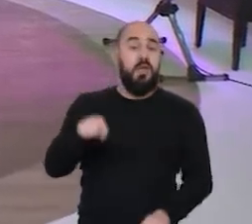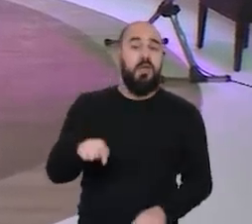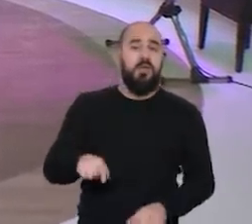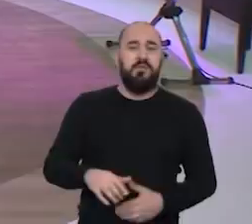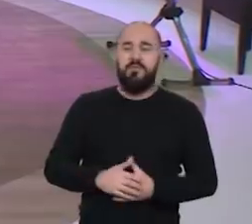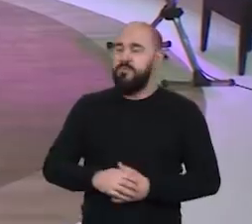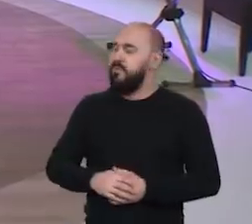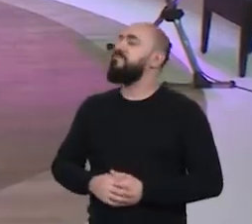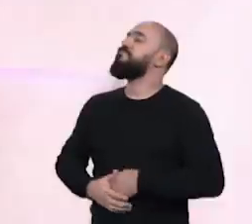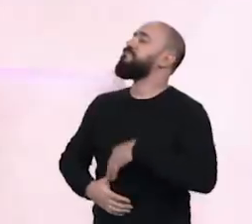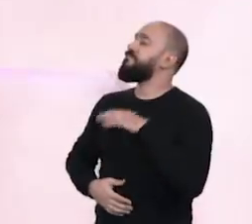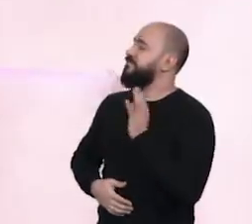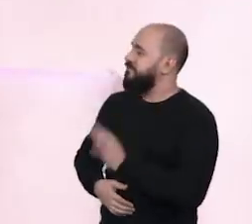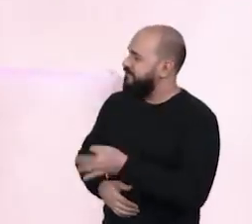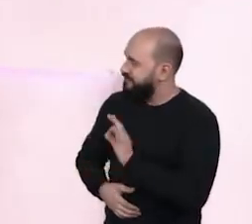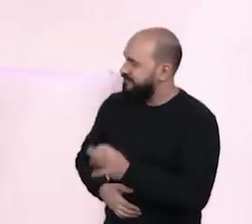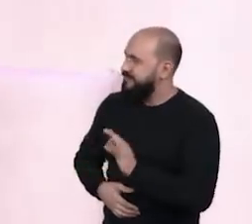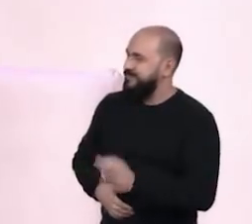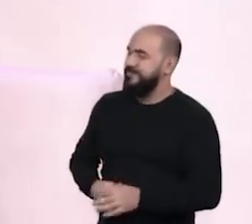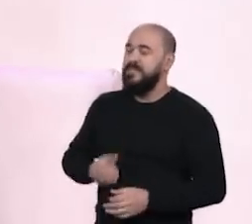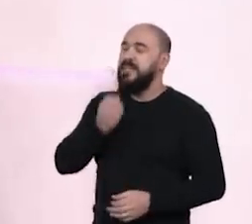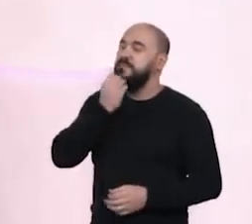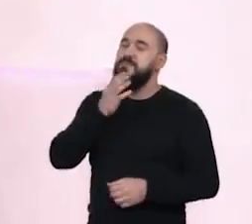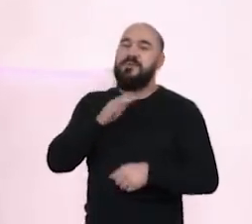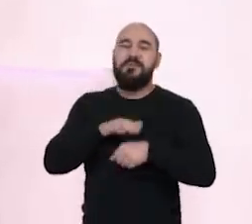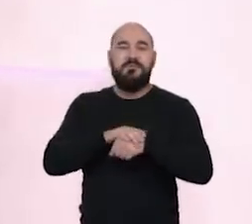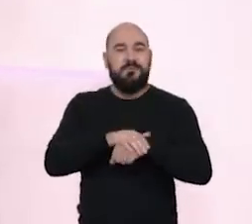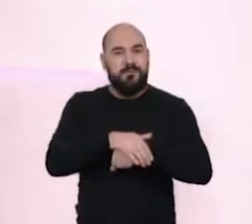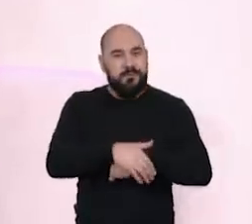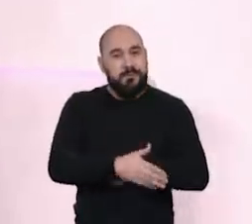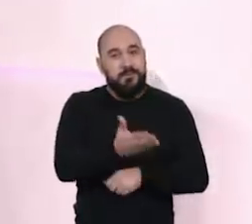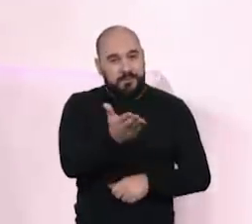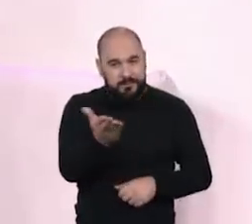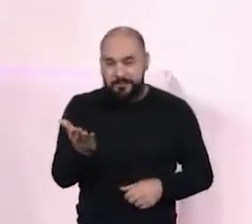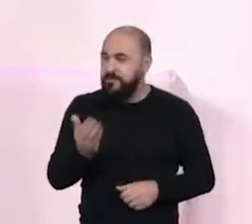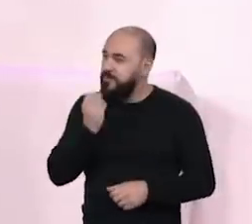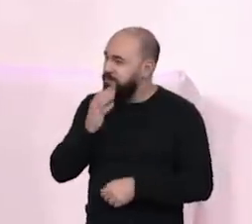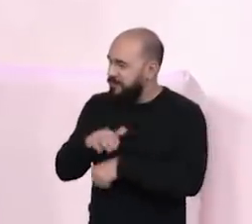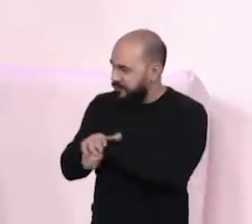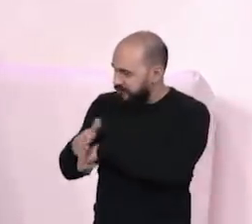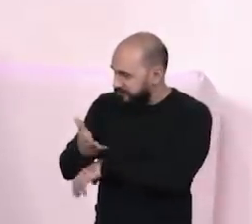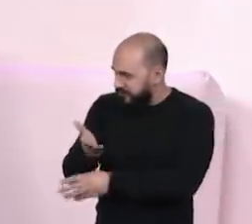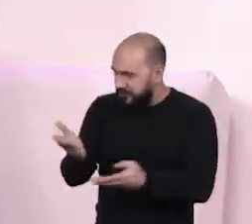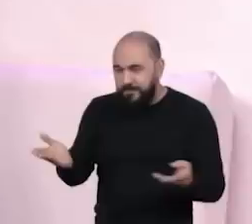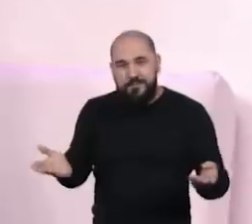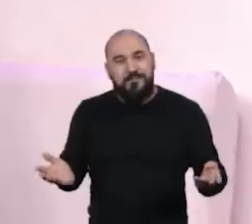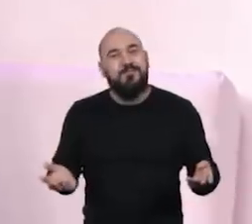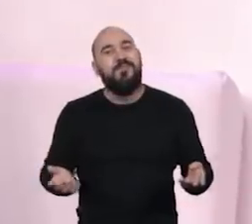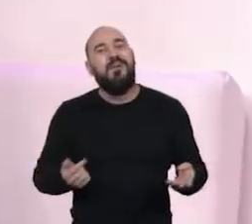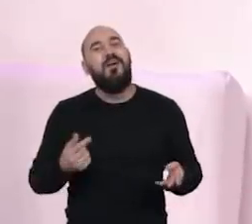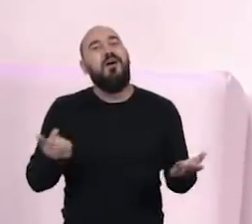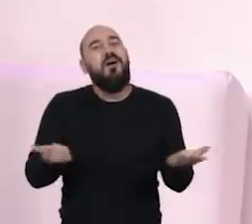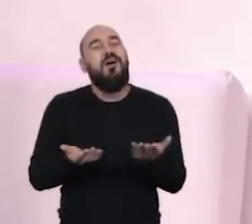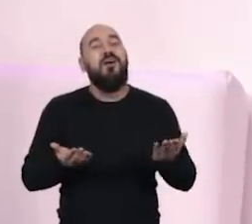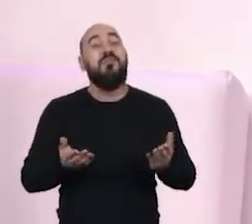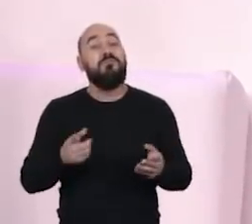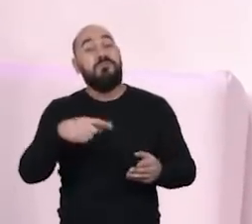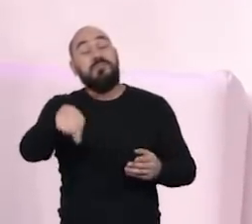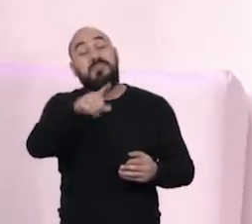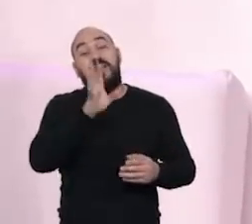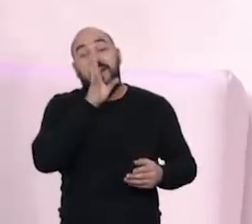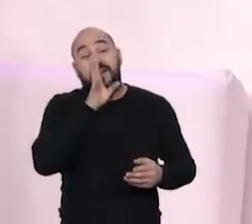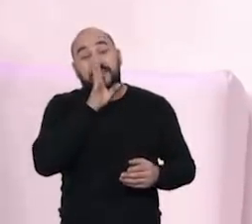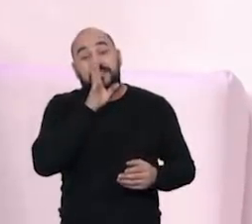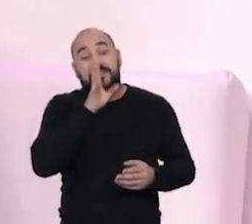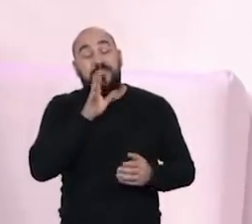nenhuma. Boa noite, uma honra estar com vocês aqui. Boa noite a todos que estão neste momento acompanhando esta programação,